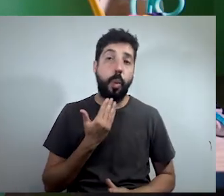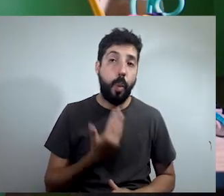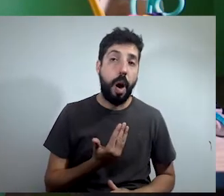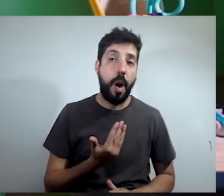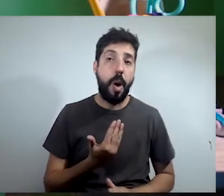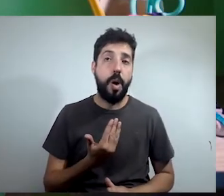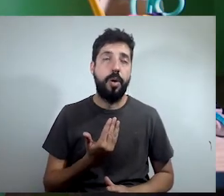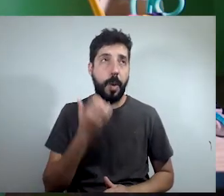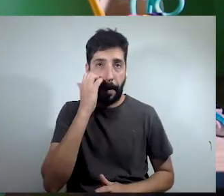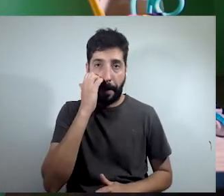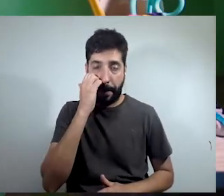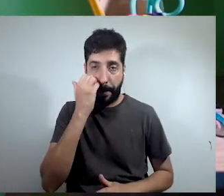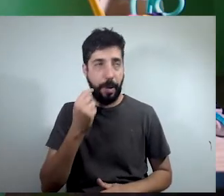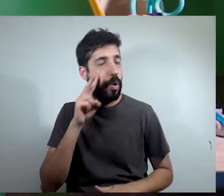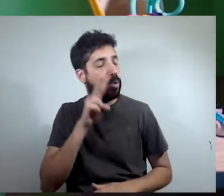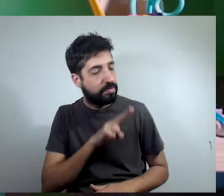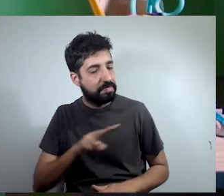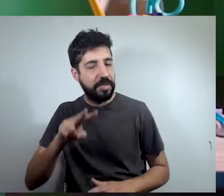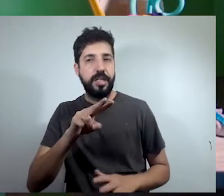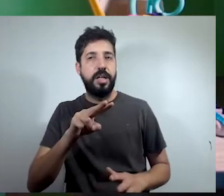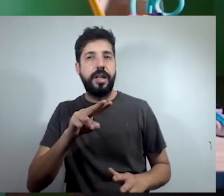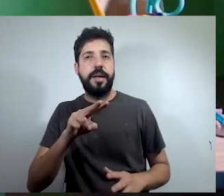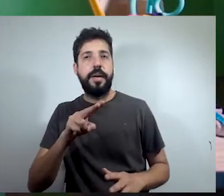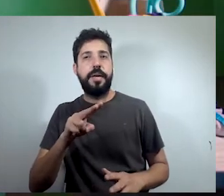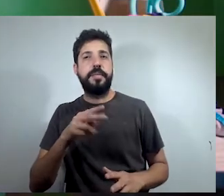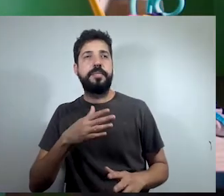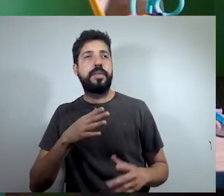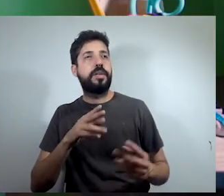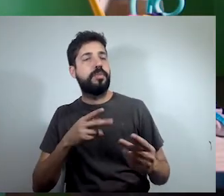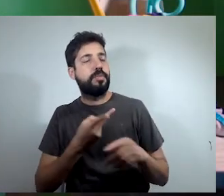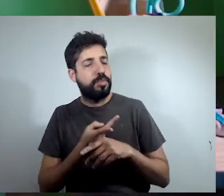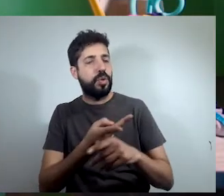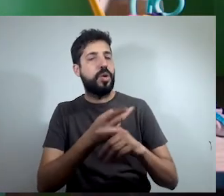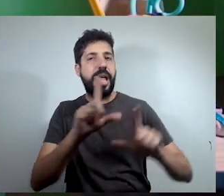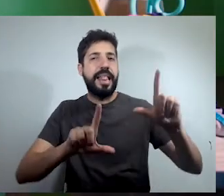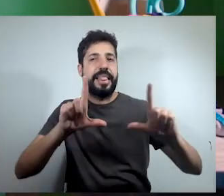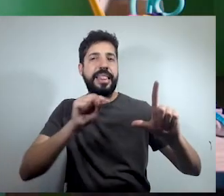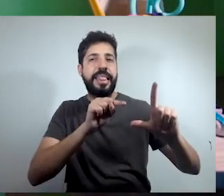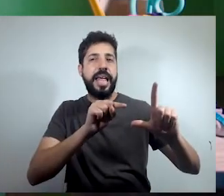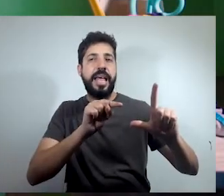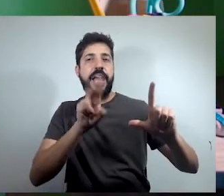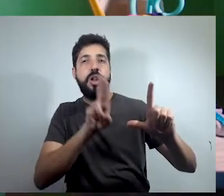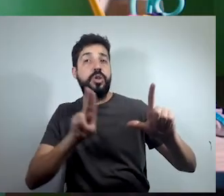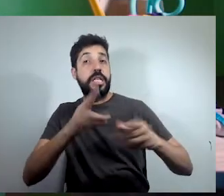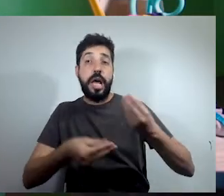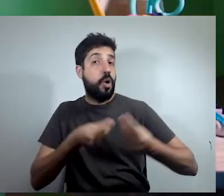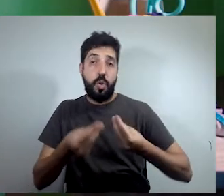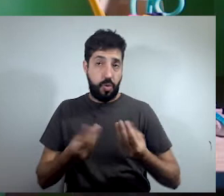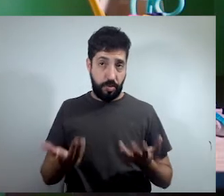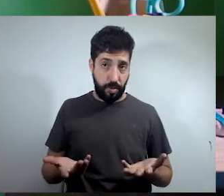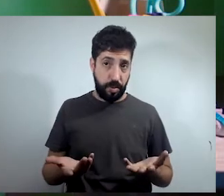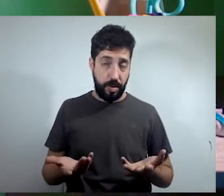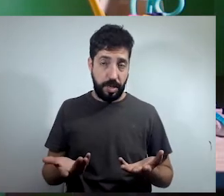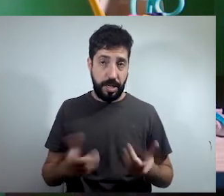Qual perspectiva do uso das telas a gente busca desenvolver? Um lado